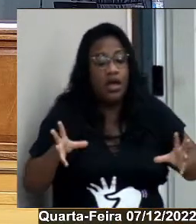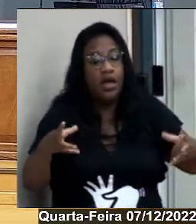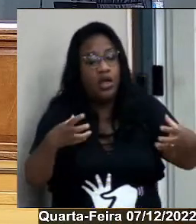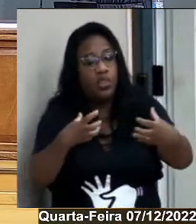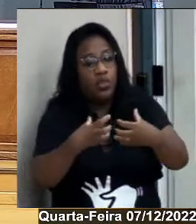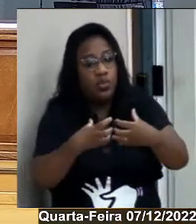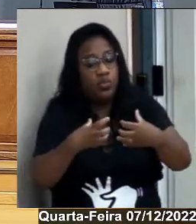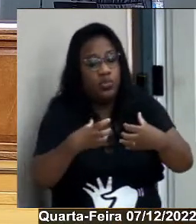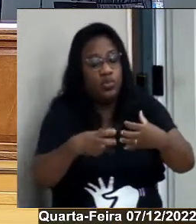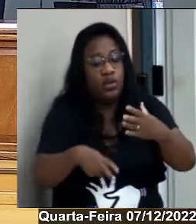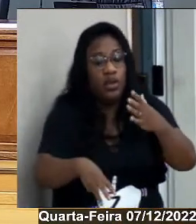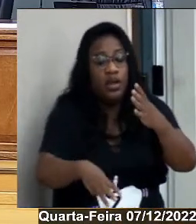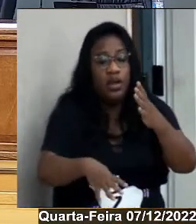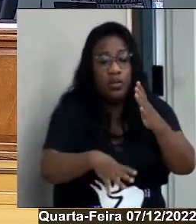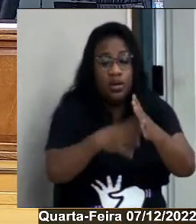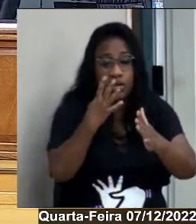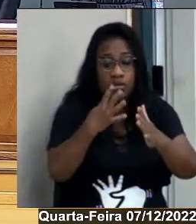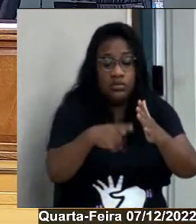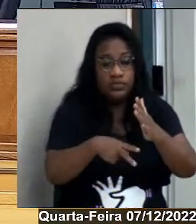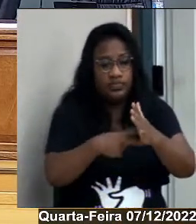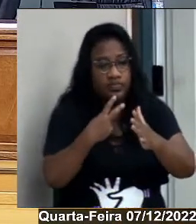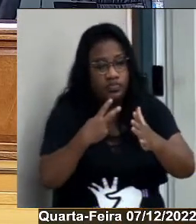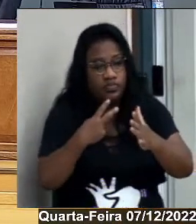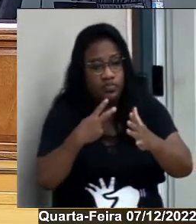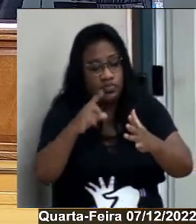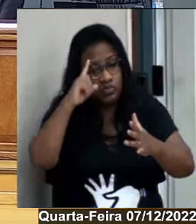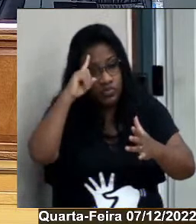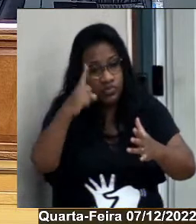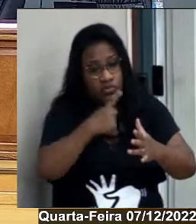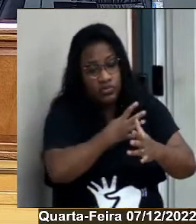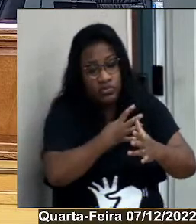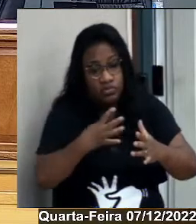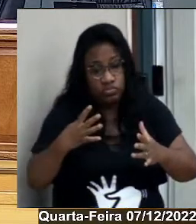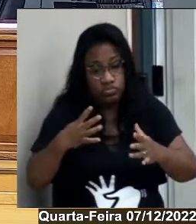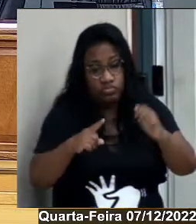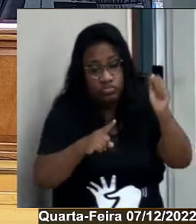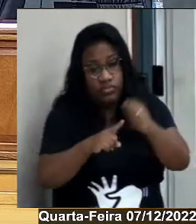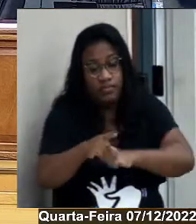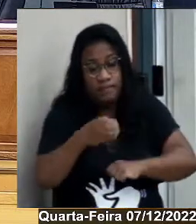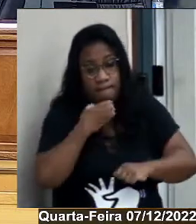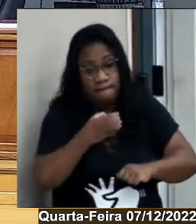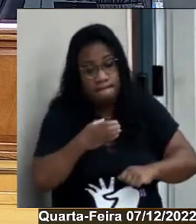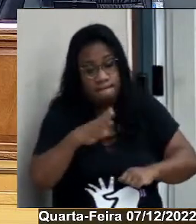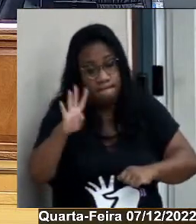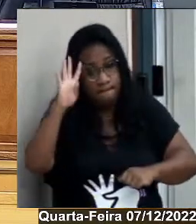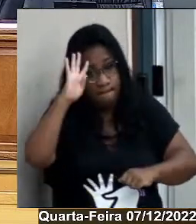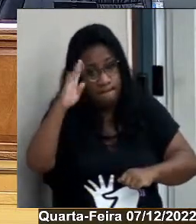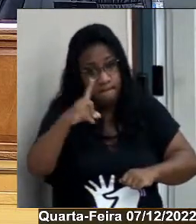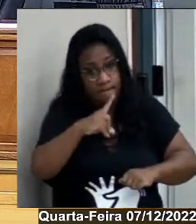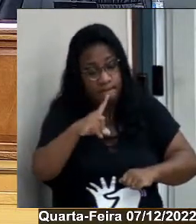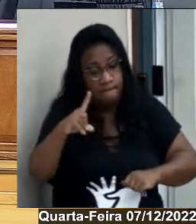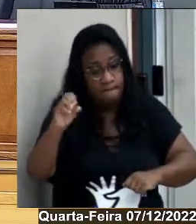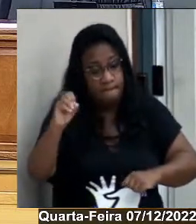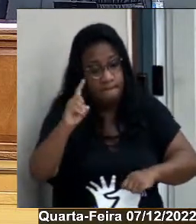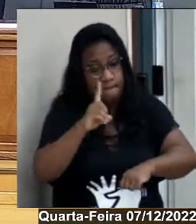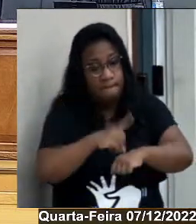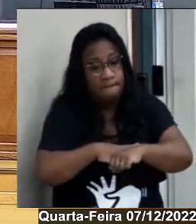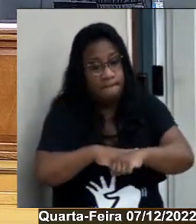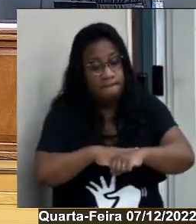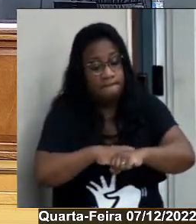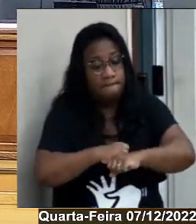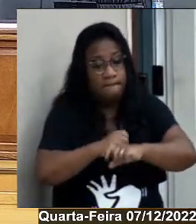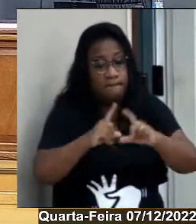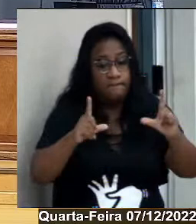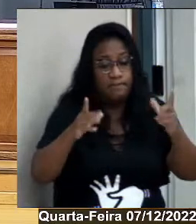senhores vereadores para a 42ª sessão ordinária, a realizar-se no dia 14 de dezembro de 2022, quarta-feira, às 10 horas da